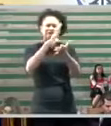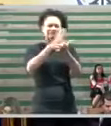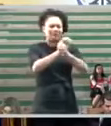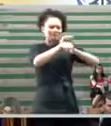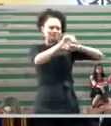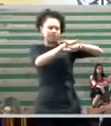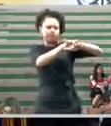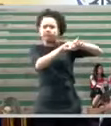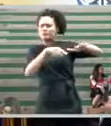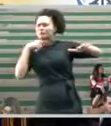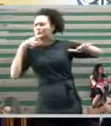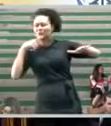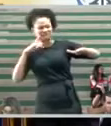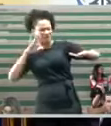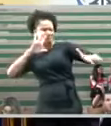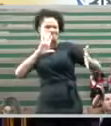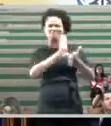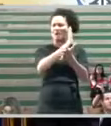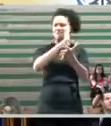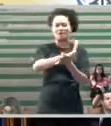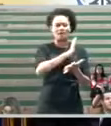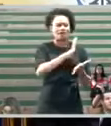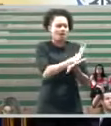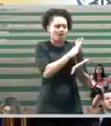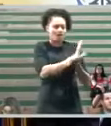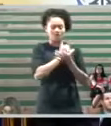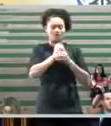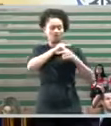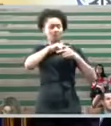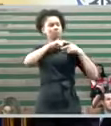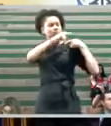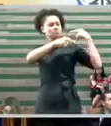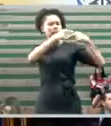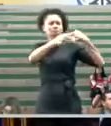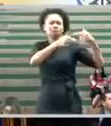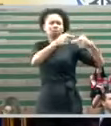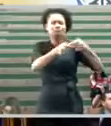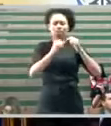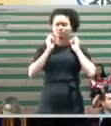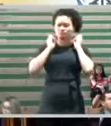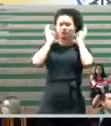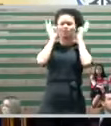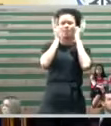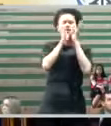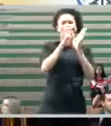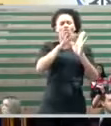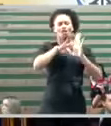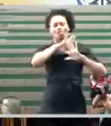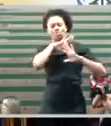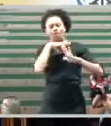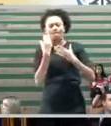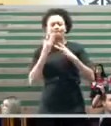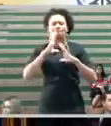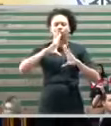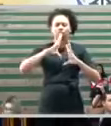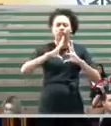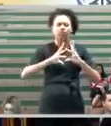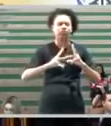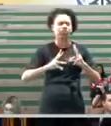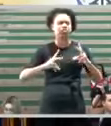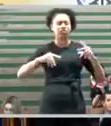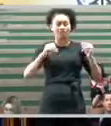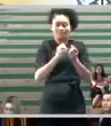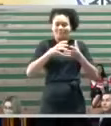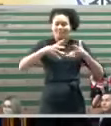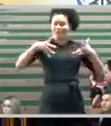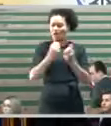homem parecia impossível. Quando a geração de Moisés passa, e todos aqueles que fizeram parte da geração dos milagres